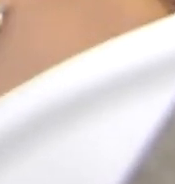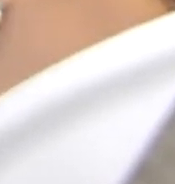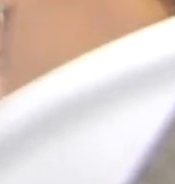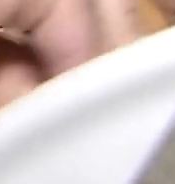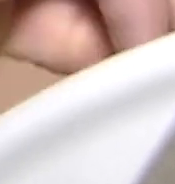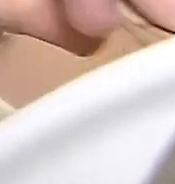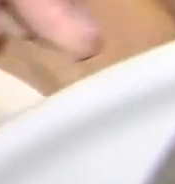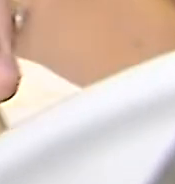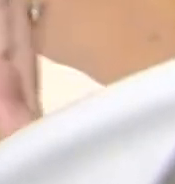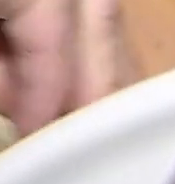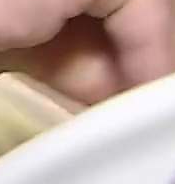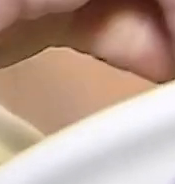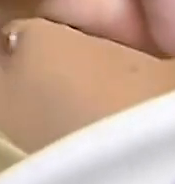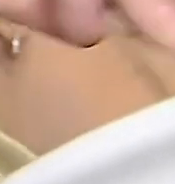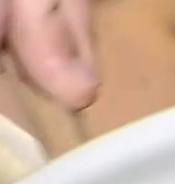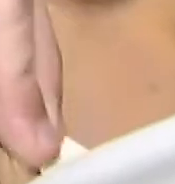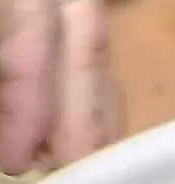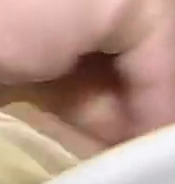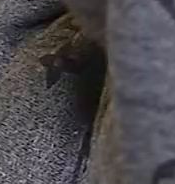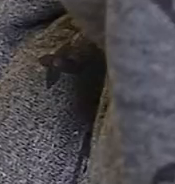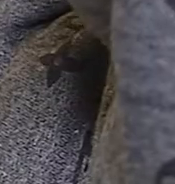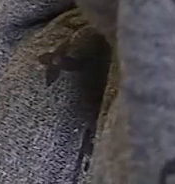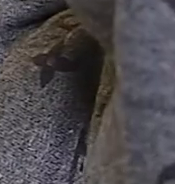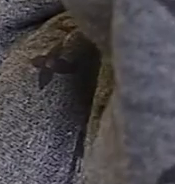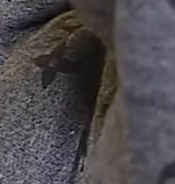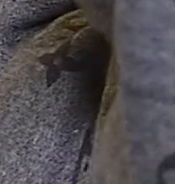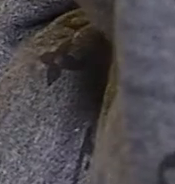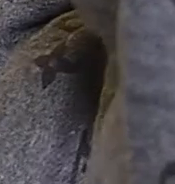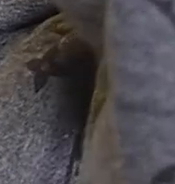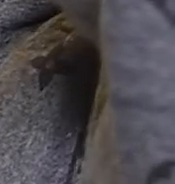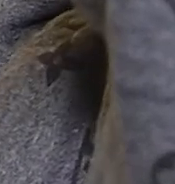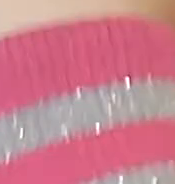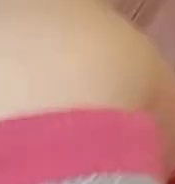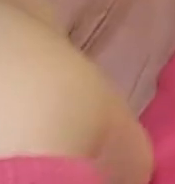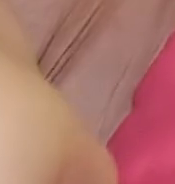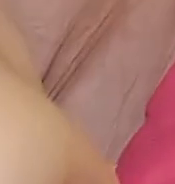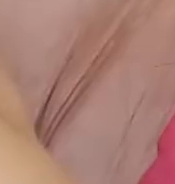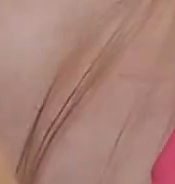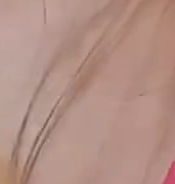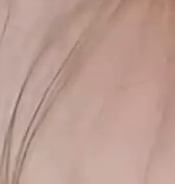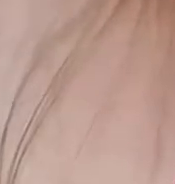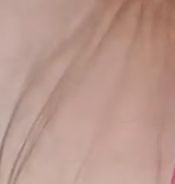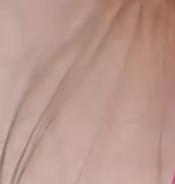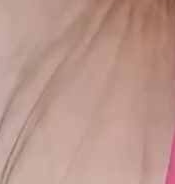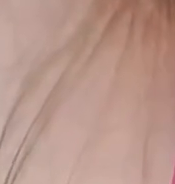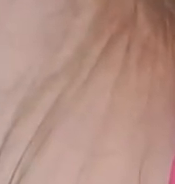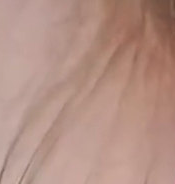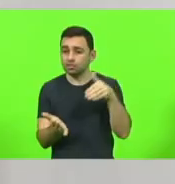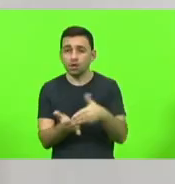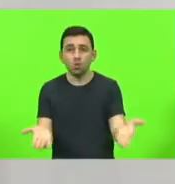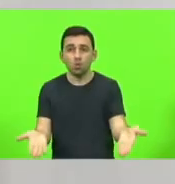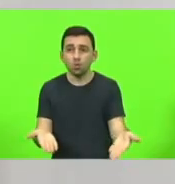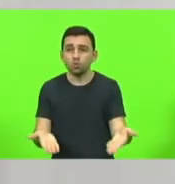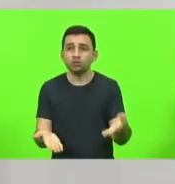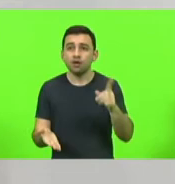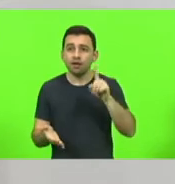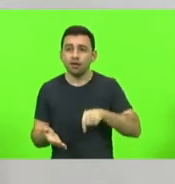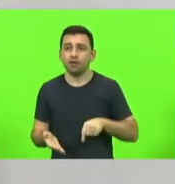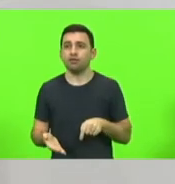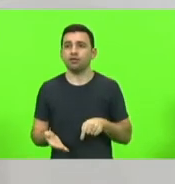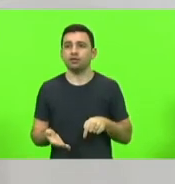de ônibus adaptados, entre outros serviços essenciais às pessoas com deficiência do Estado. Visa